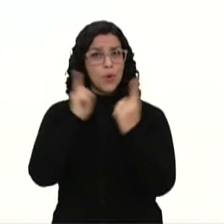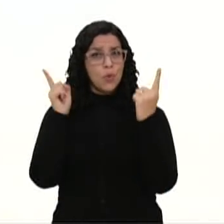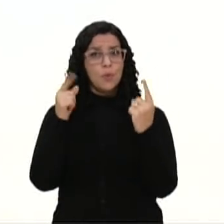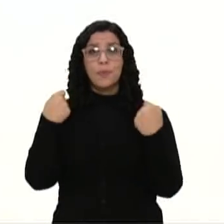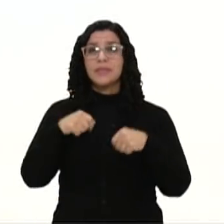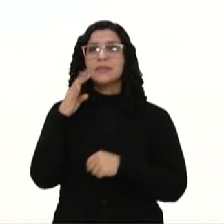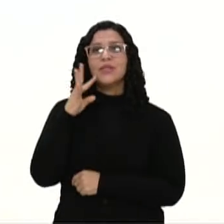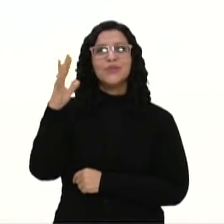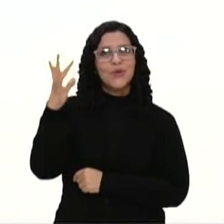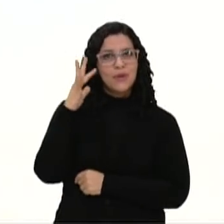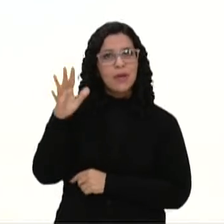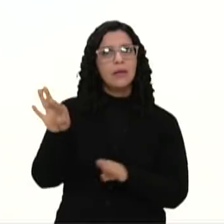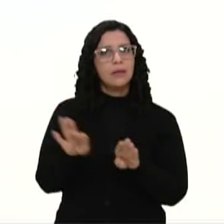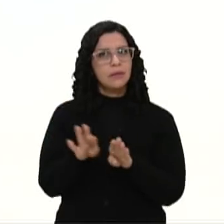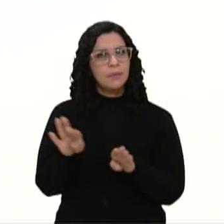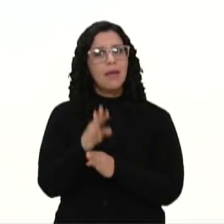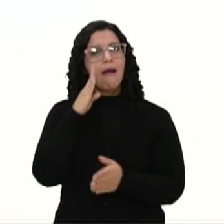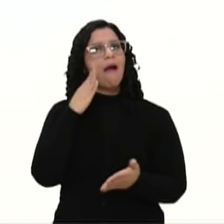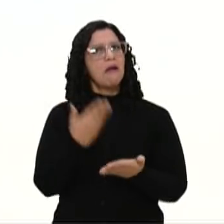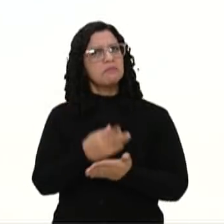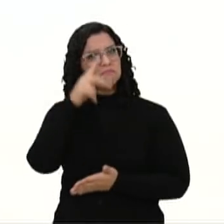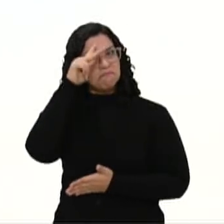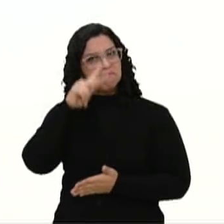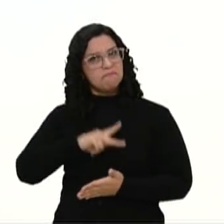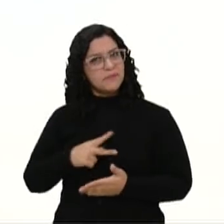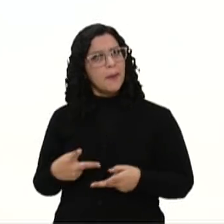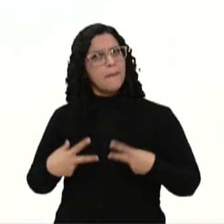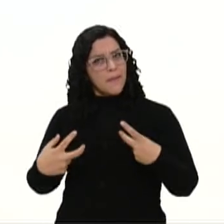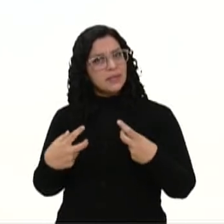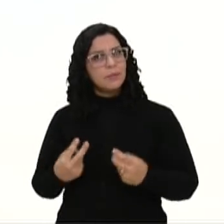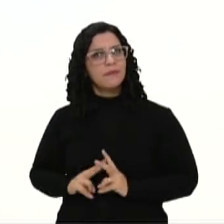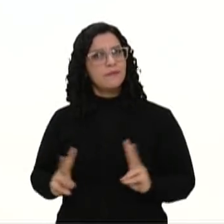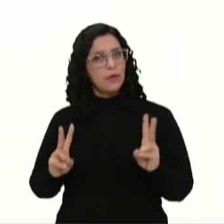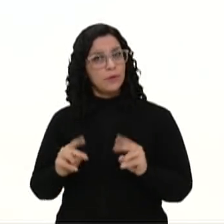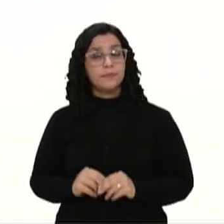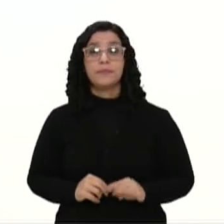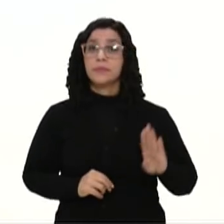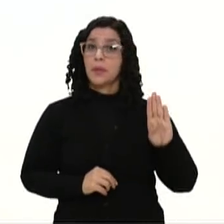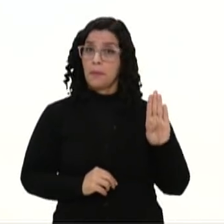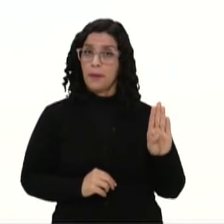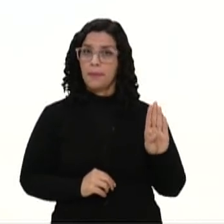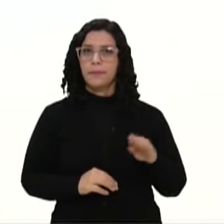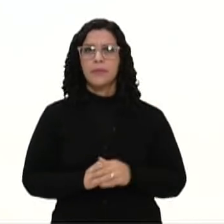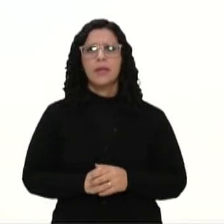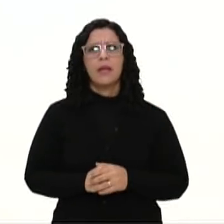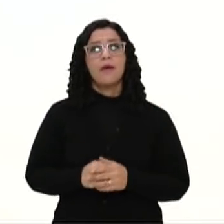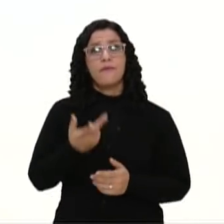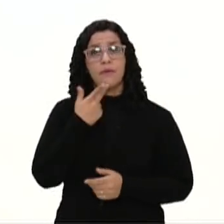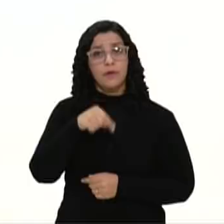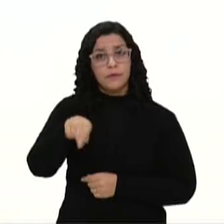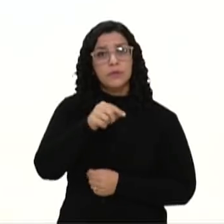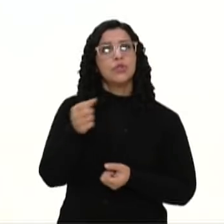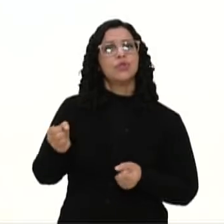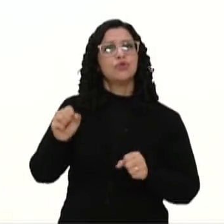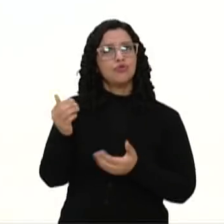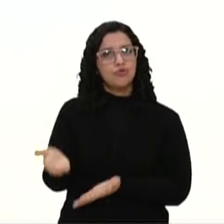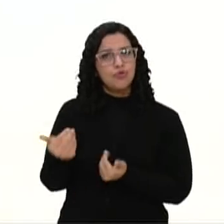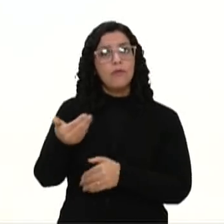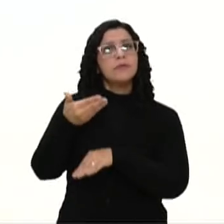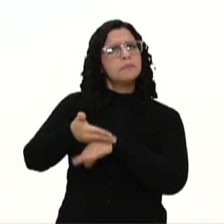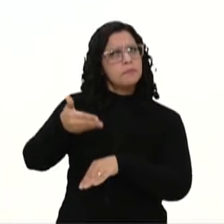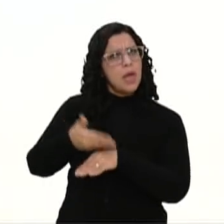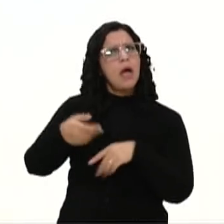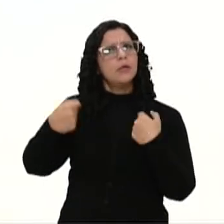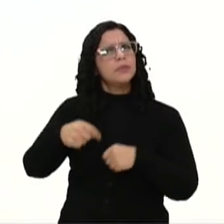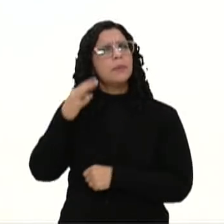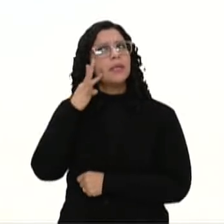necessário sonhar, acreditar em si mesmo e reconhecer o seu valor. Letra B. Incentiva os jovens a colocar em prática